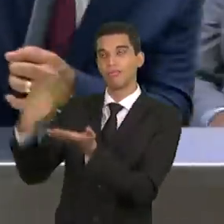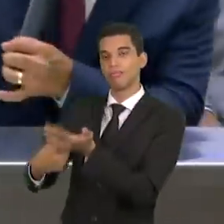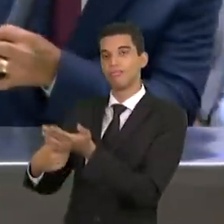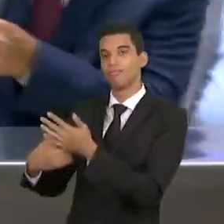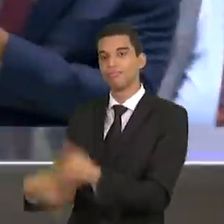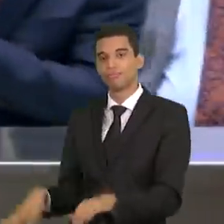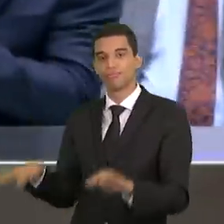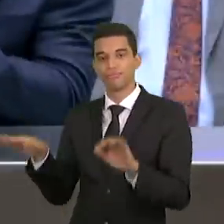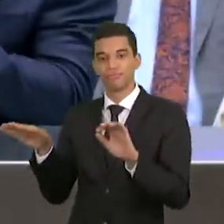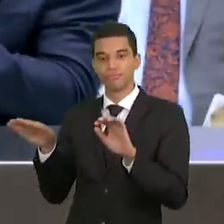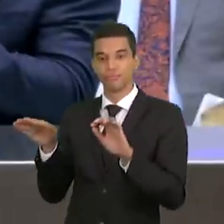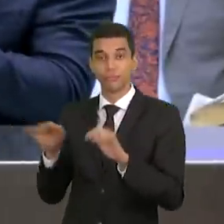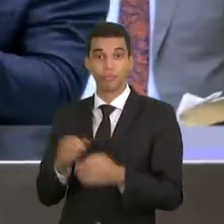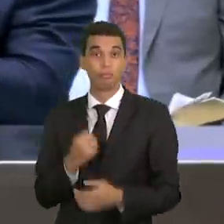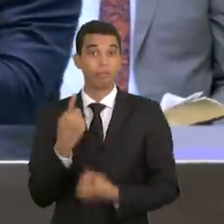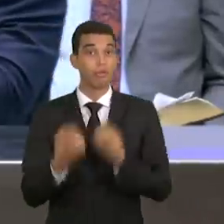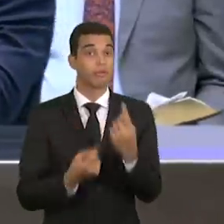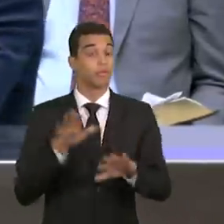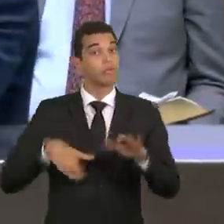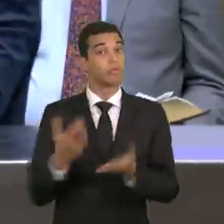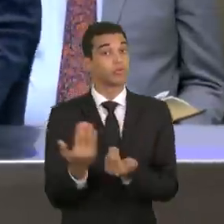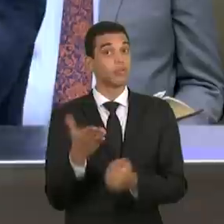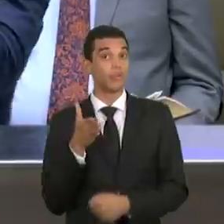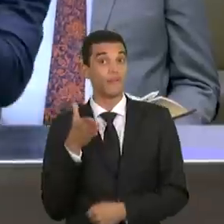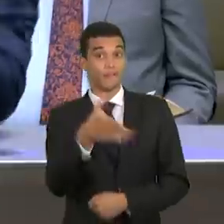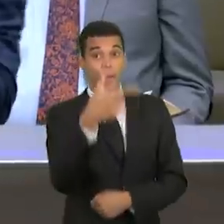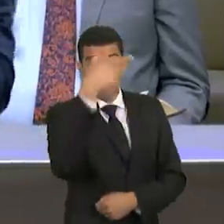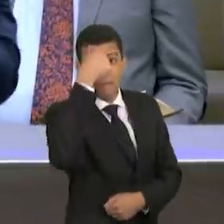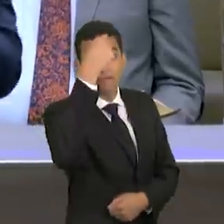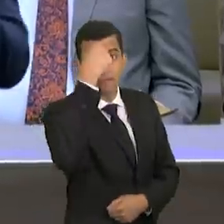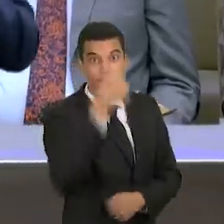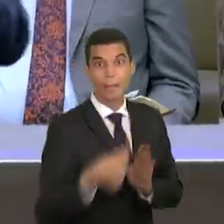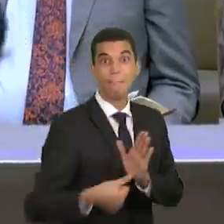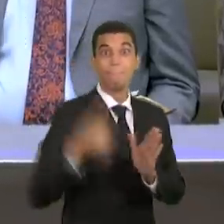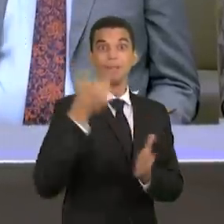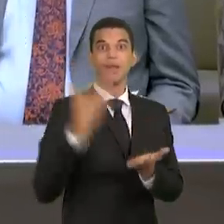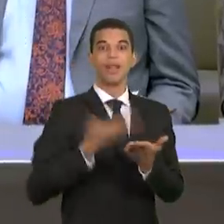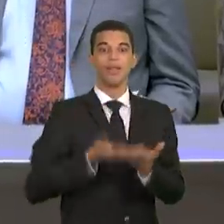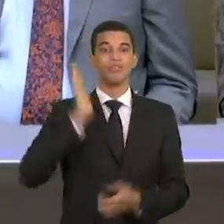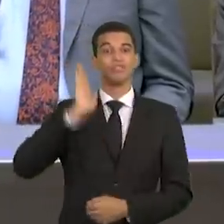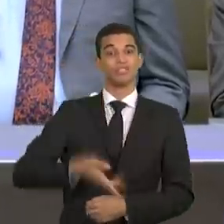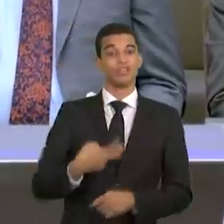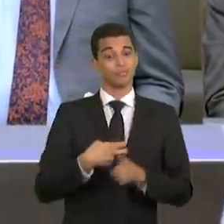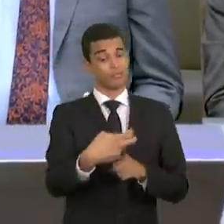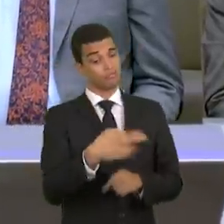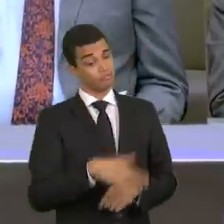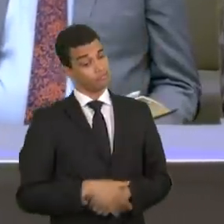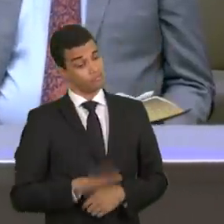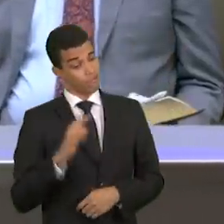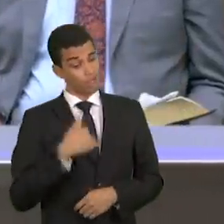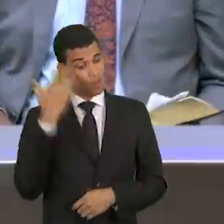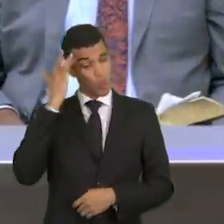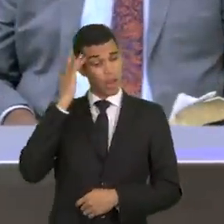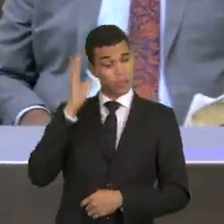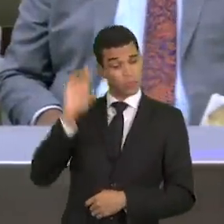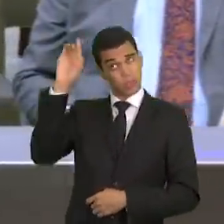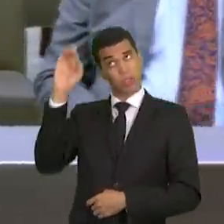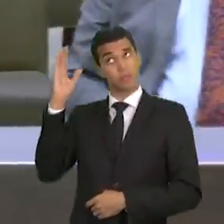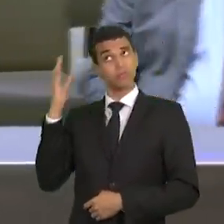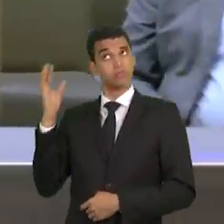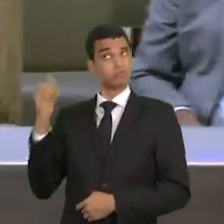universidade e na primeira aula já sai dizendo: eu acho que Deus não existe mais.